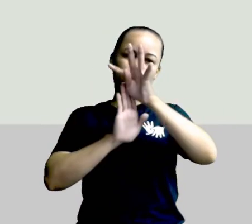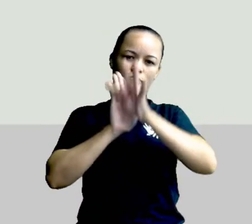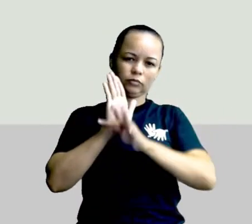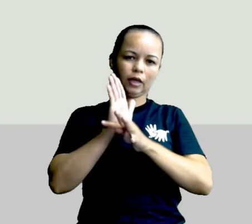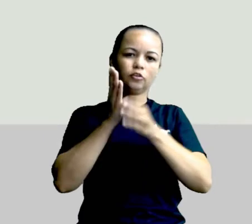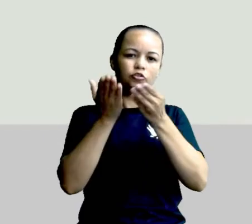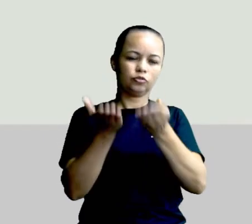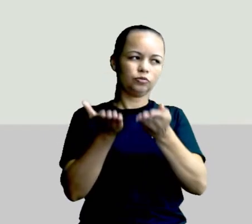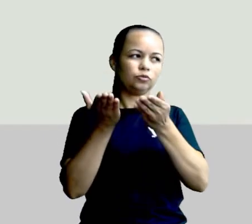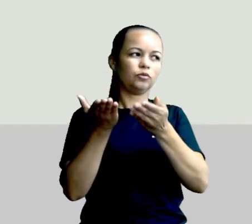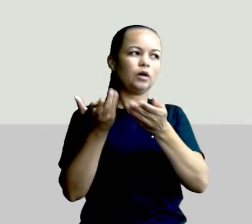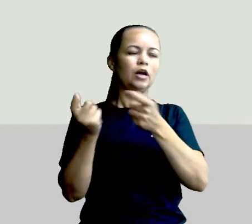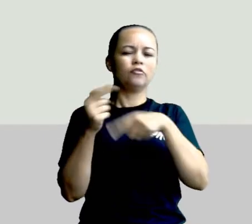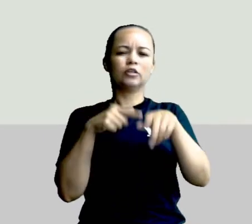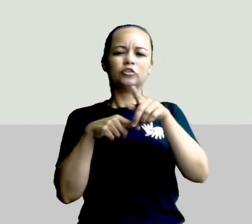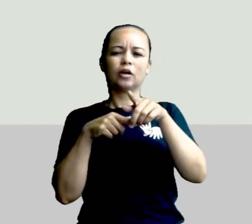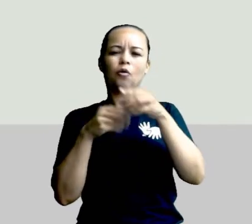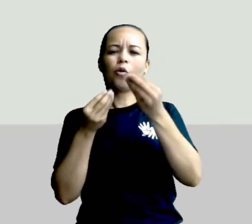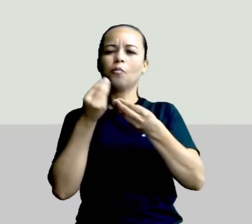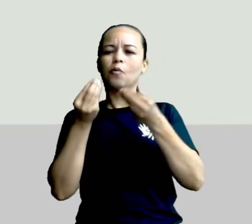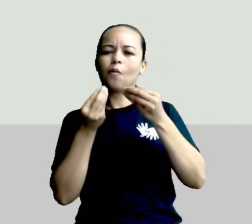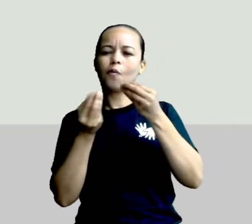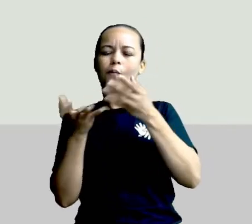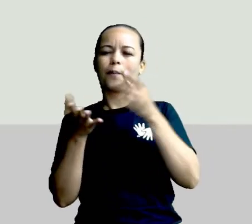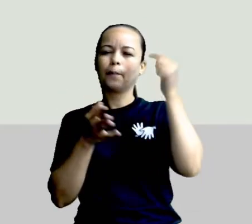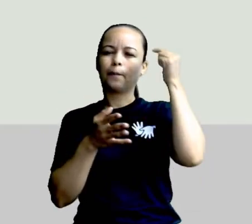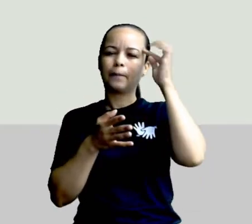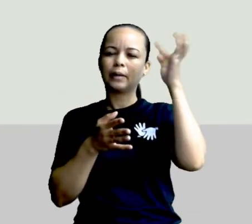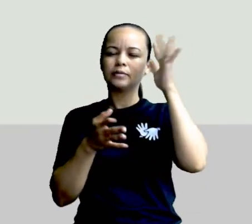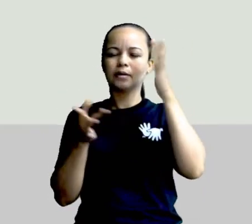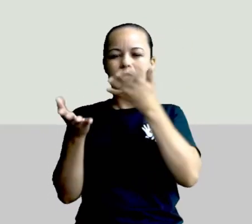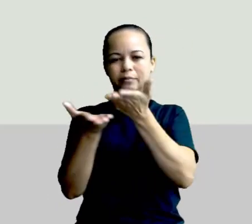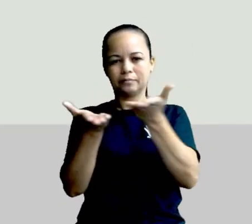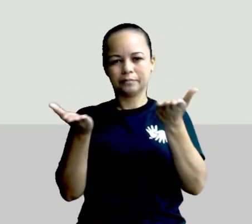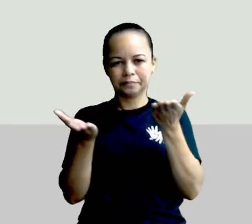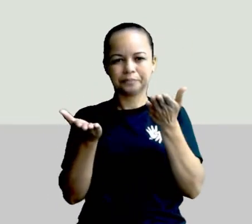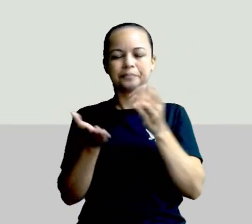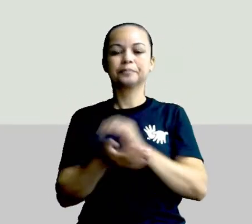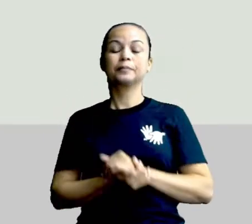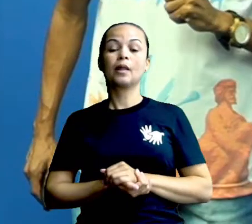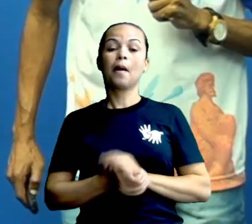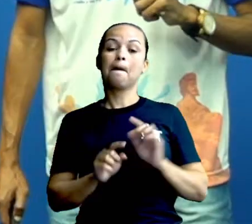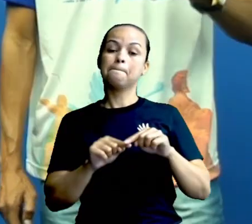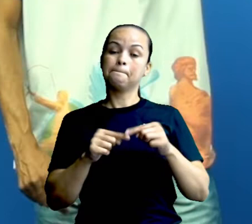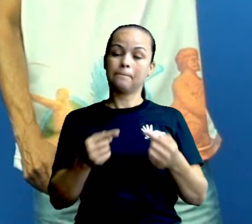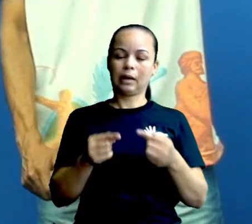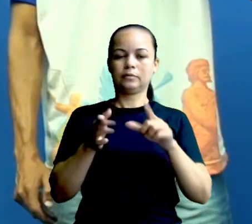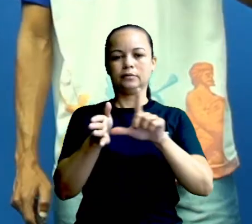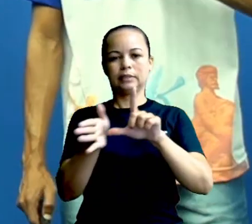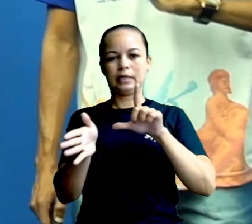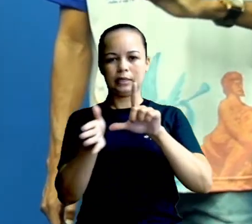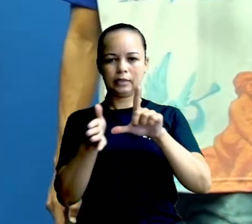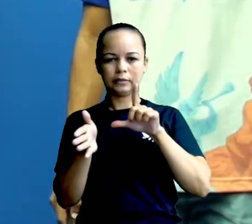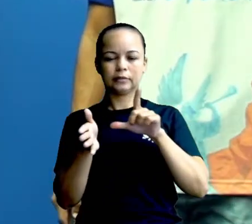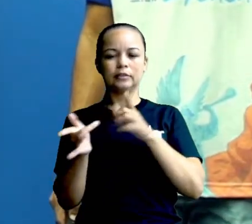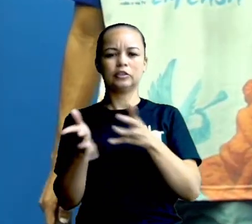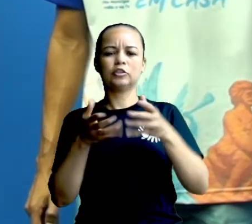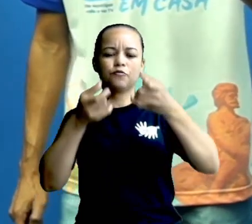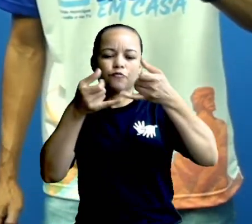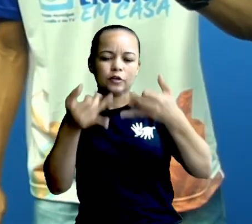esse texto aí, tá bom? Eu vou deixar isso como uma terapia para vocês. Volta aqui um pouquinho para mim.